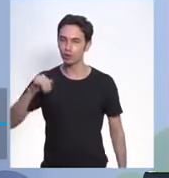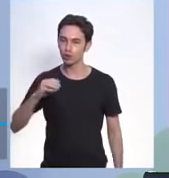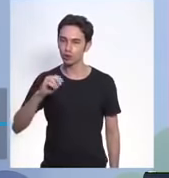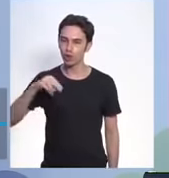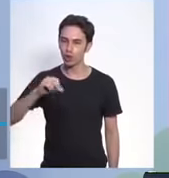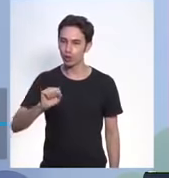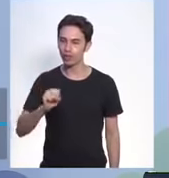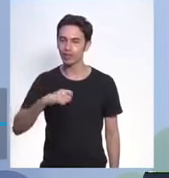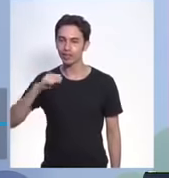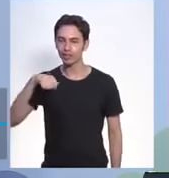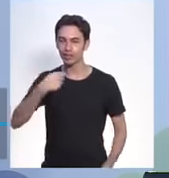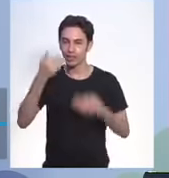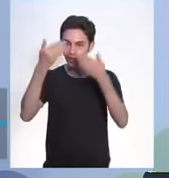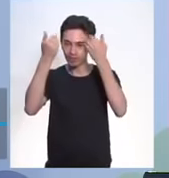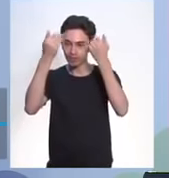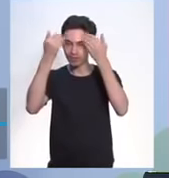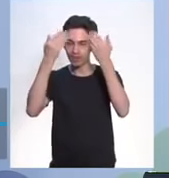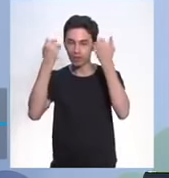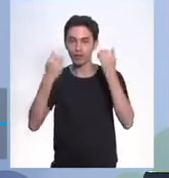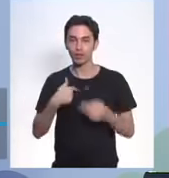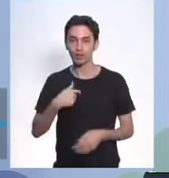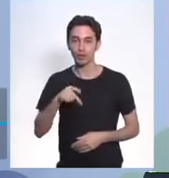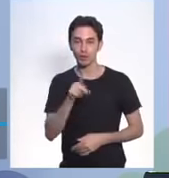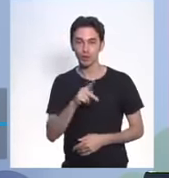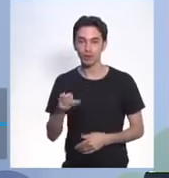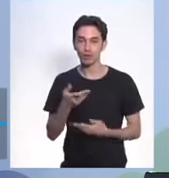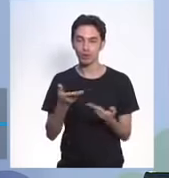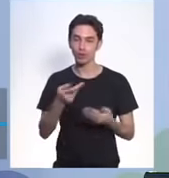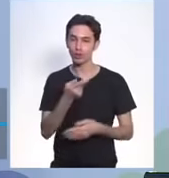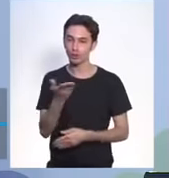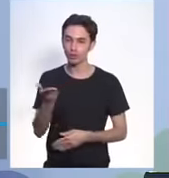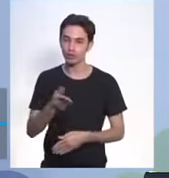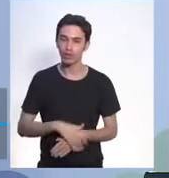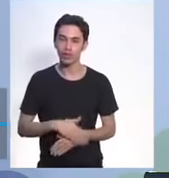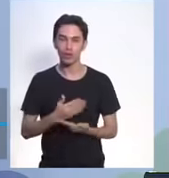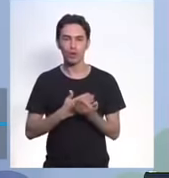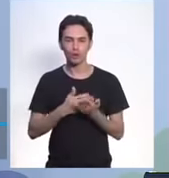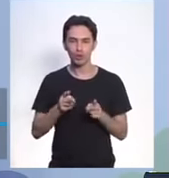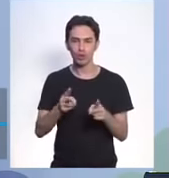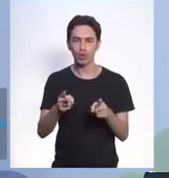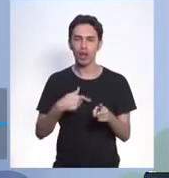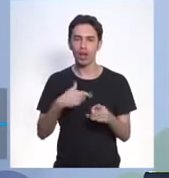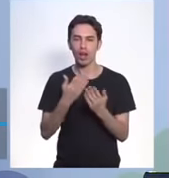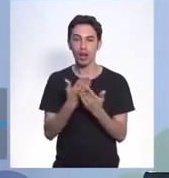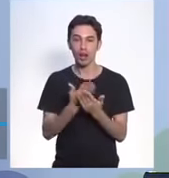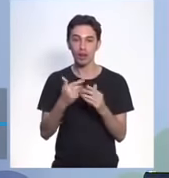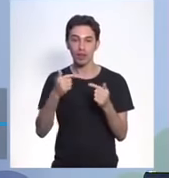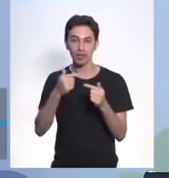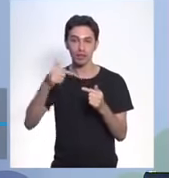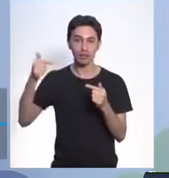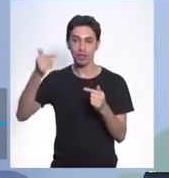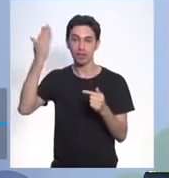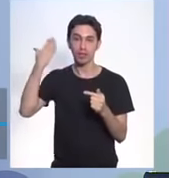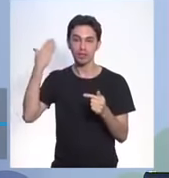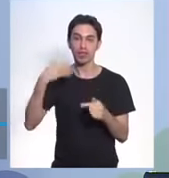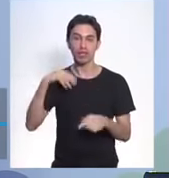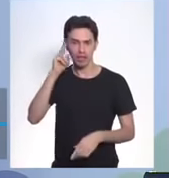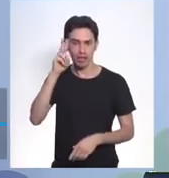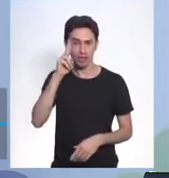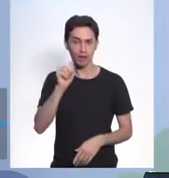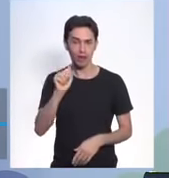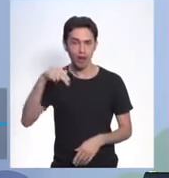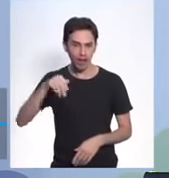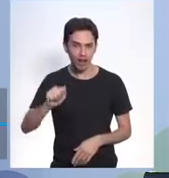Jonas você o professor de vocês aqui hoje continuar habilidade que nós iniciamos lá semana que vem lembra lá com aluna Ana